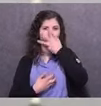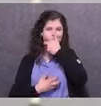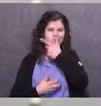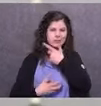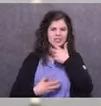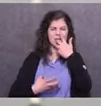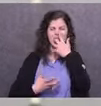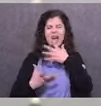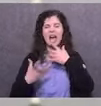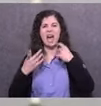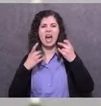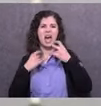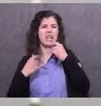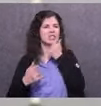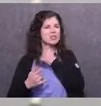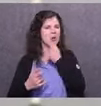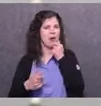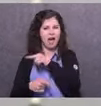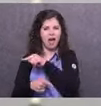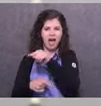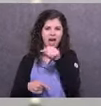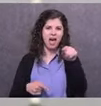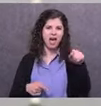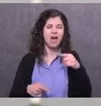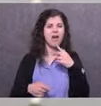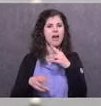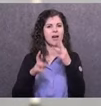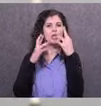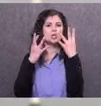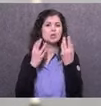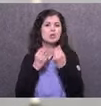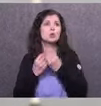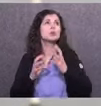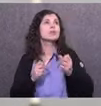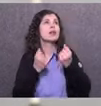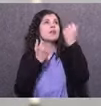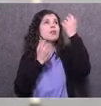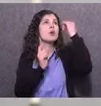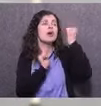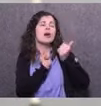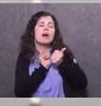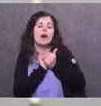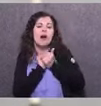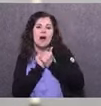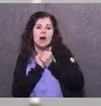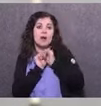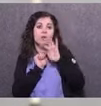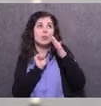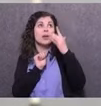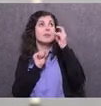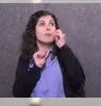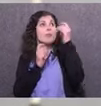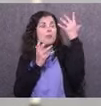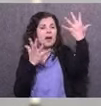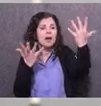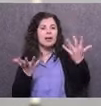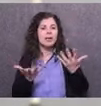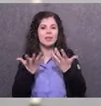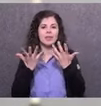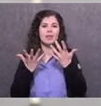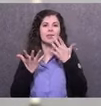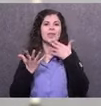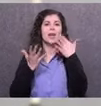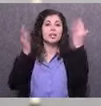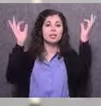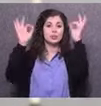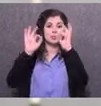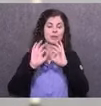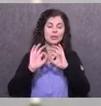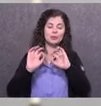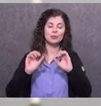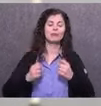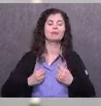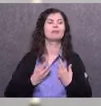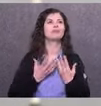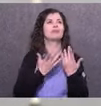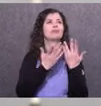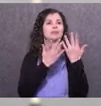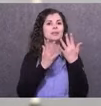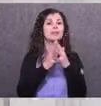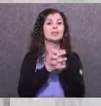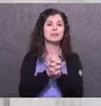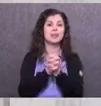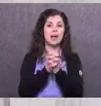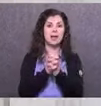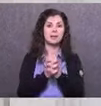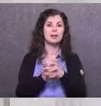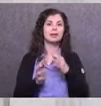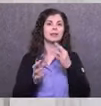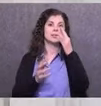agonizantes, para que se sintam junto de si o Salvador, que nas mãos do Pai entregou o seu Espírito, oremos.